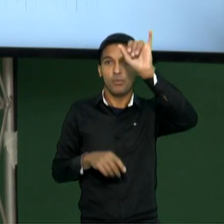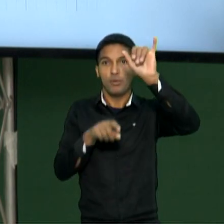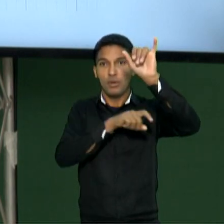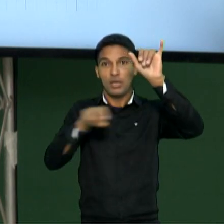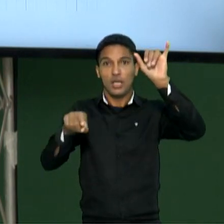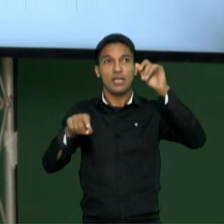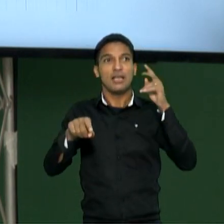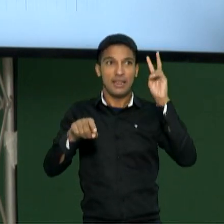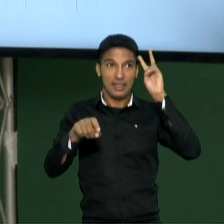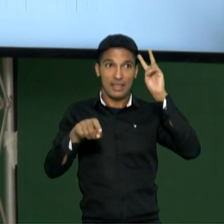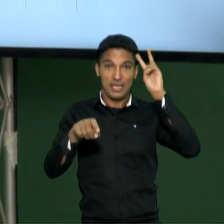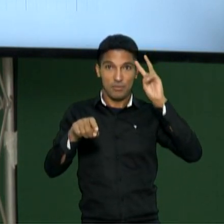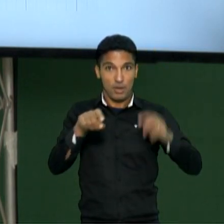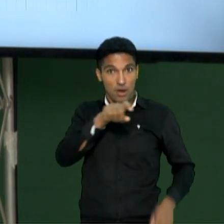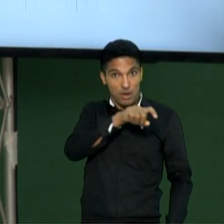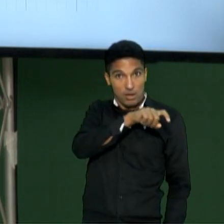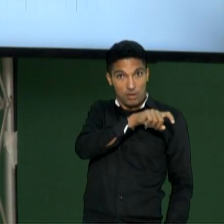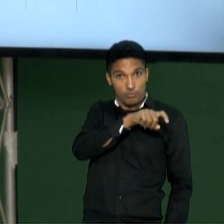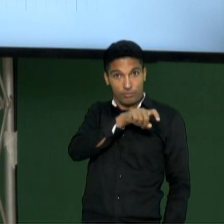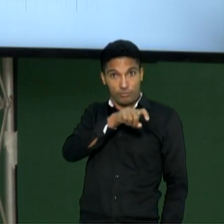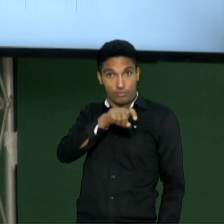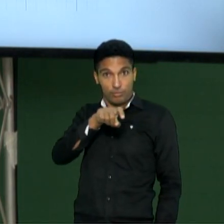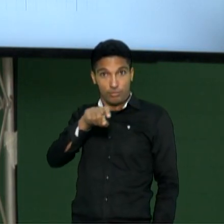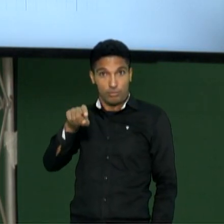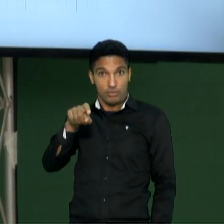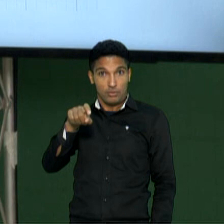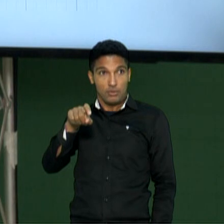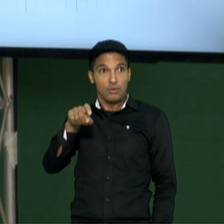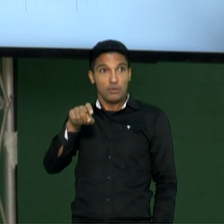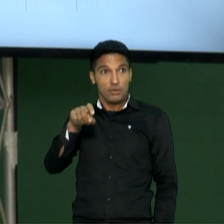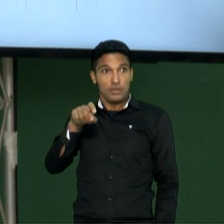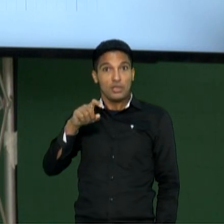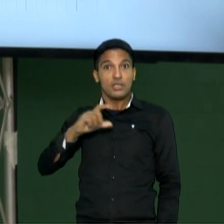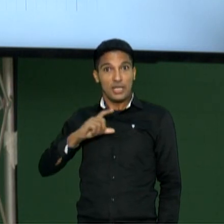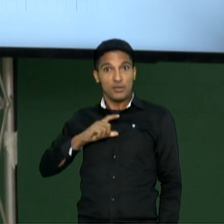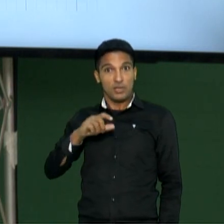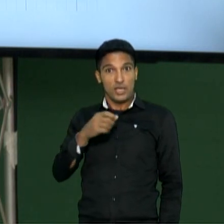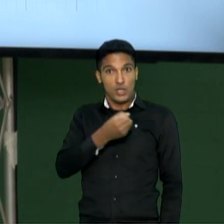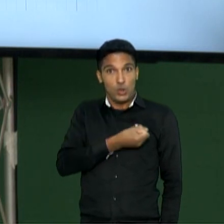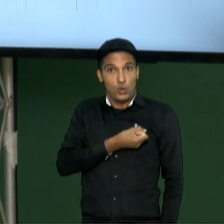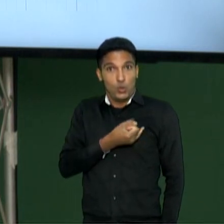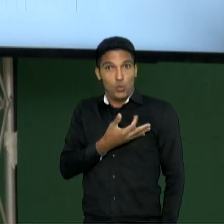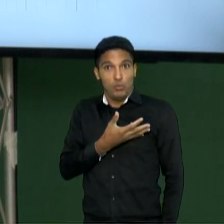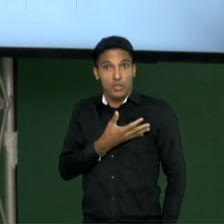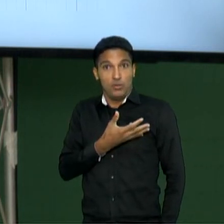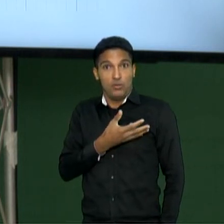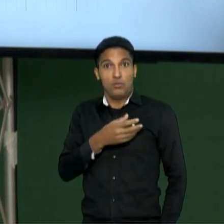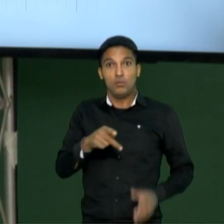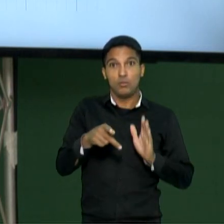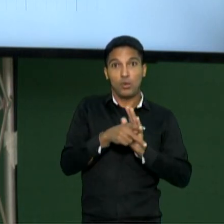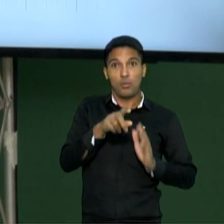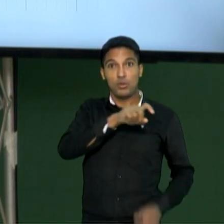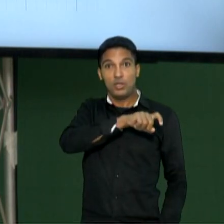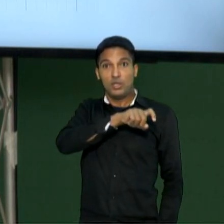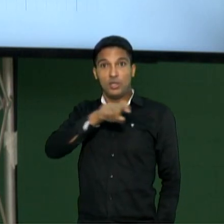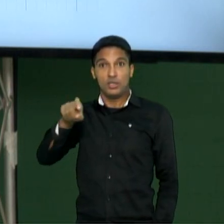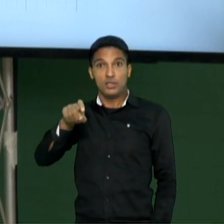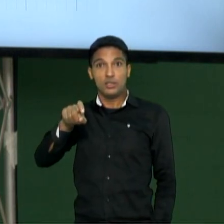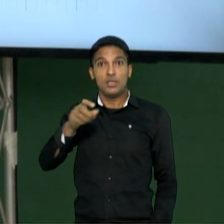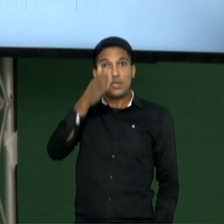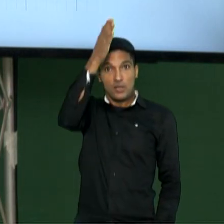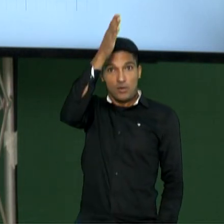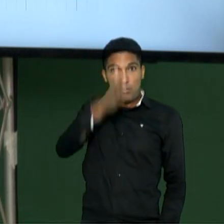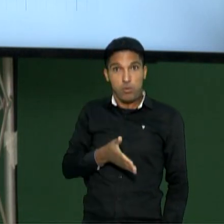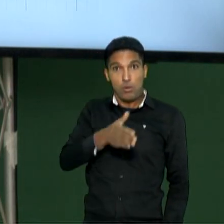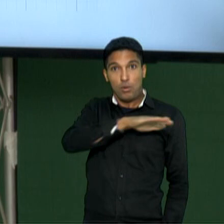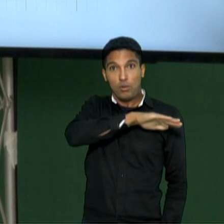1, lembrando que o eixo da horizontal é o eixo que tem os valores de x, né? A reta x é essa da horizontal, a da